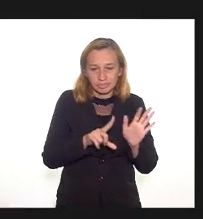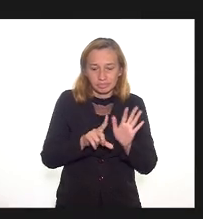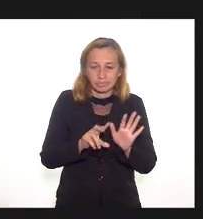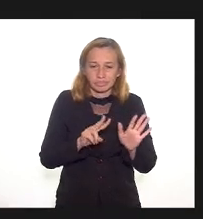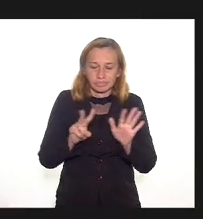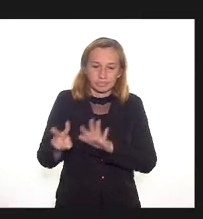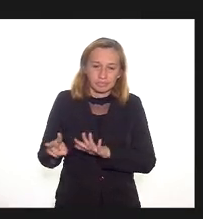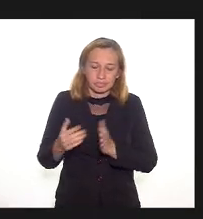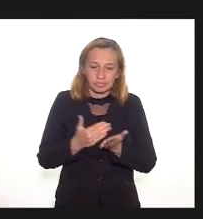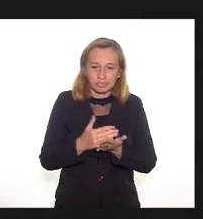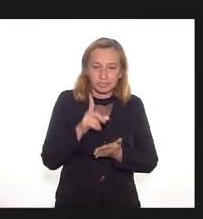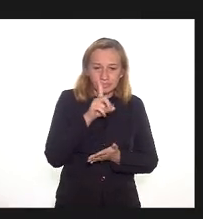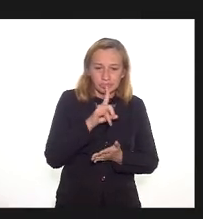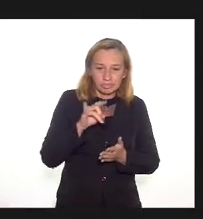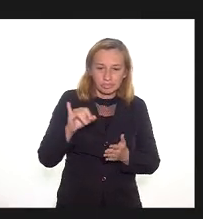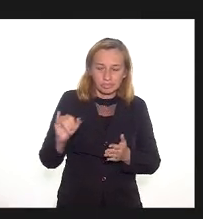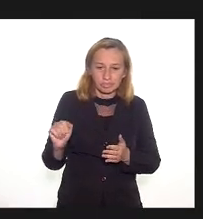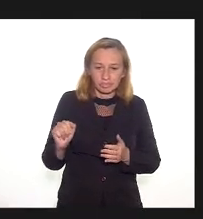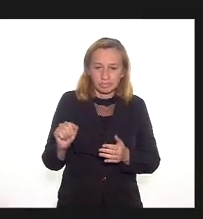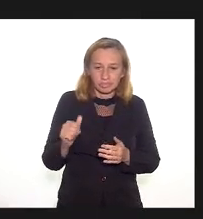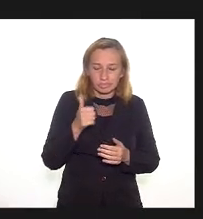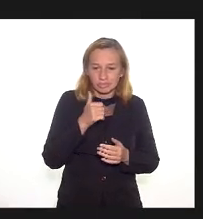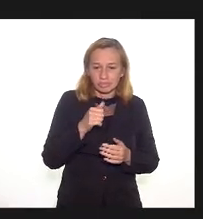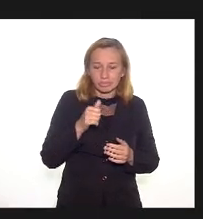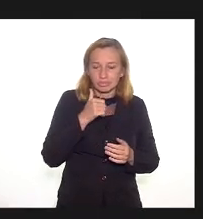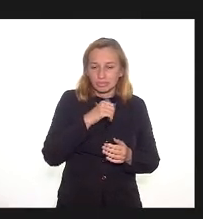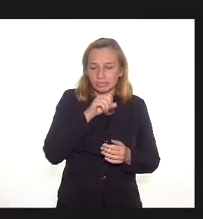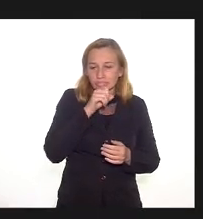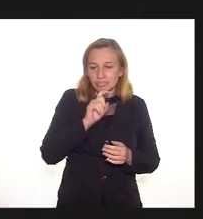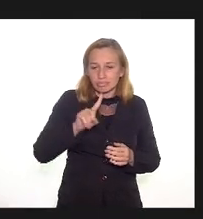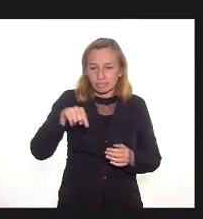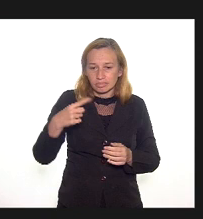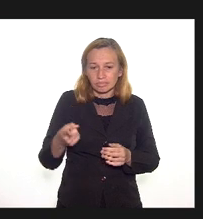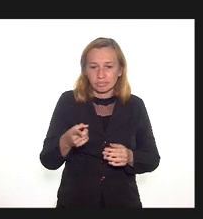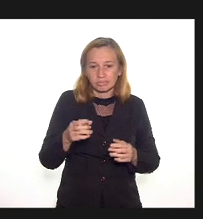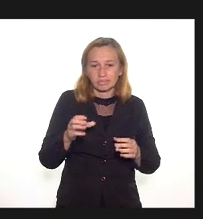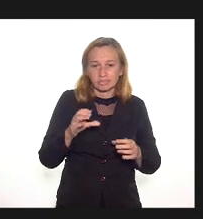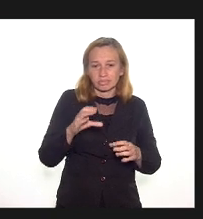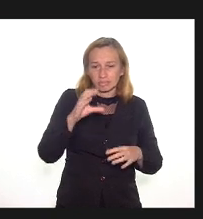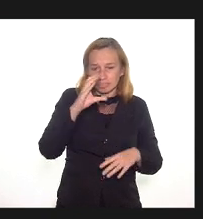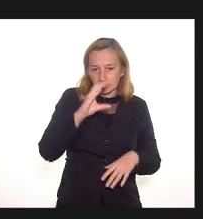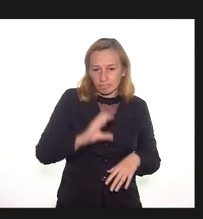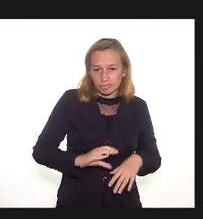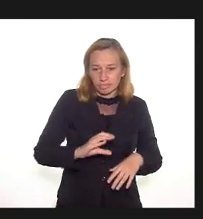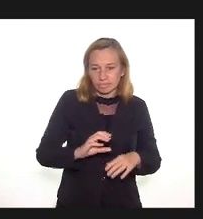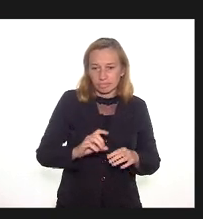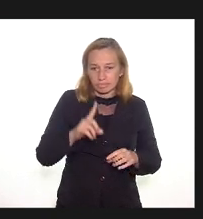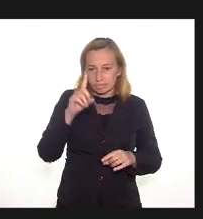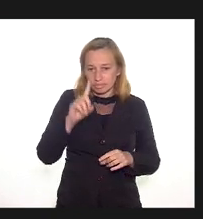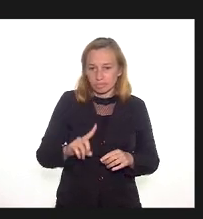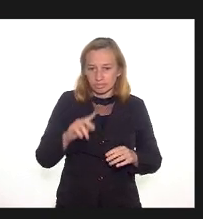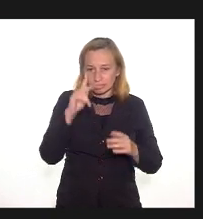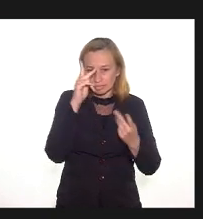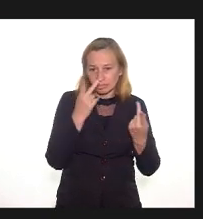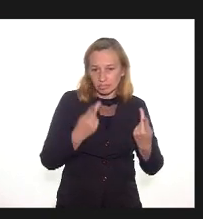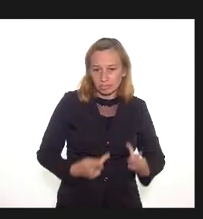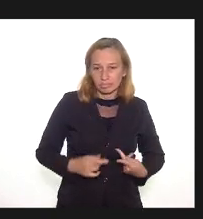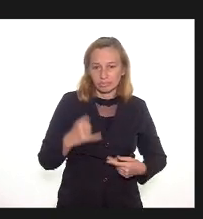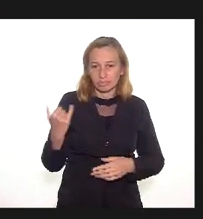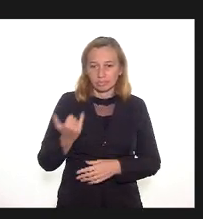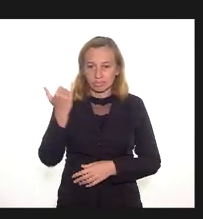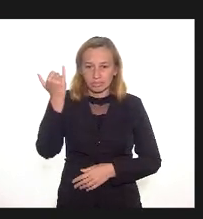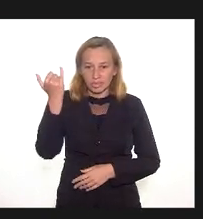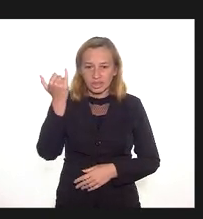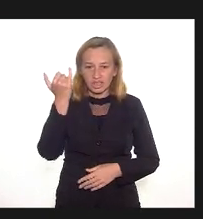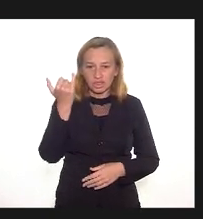o Dia das Mulheres, segunda-feira tinha uma reunião da Comissão de Direito dos Humanos em conjunto com a Segurança Pública foi muito importante e